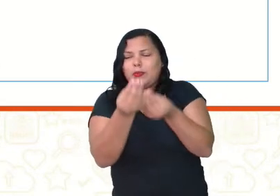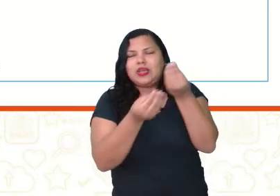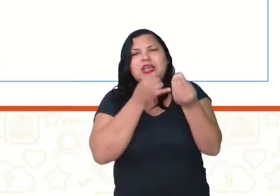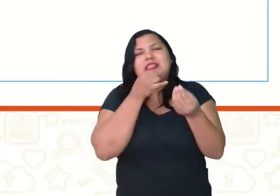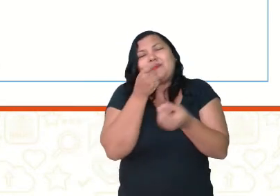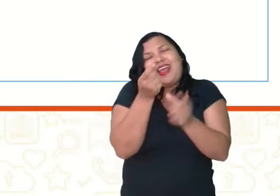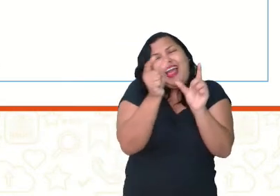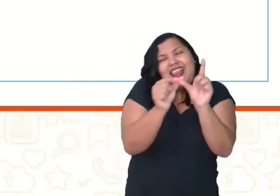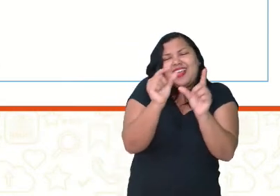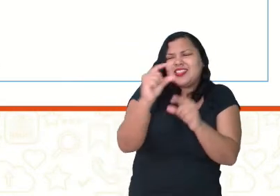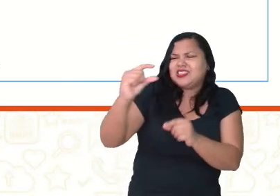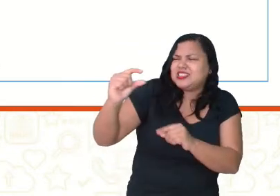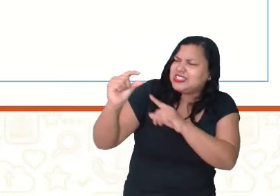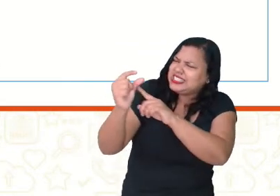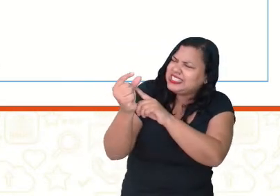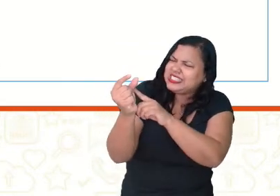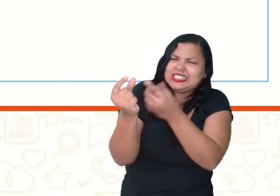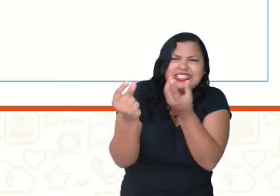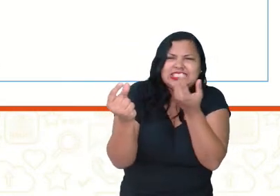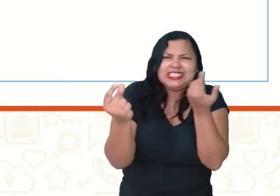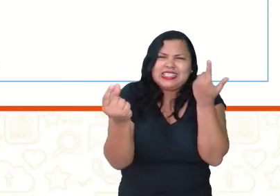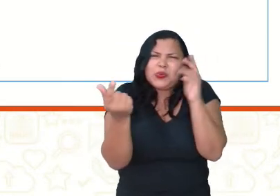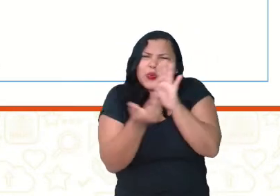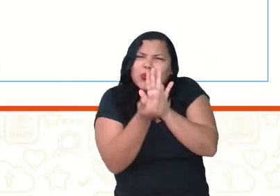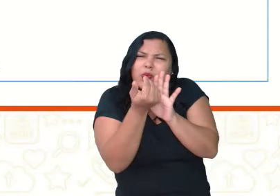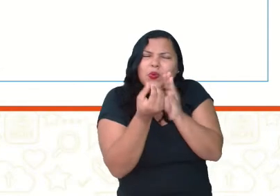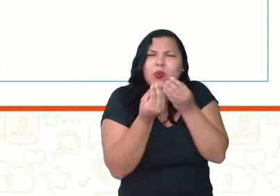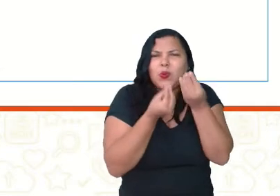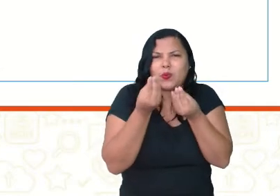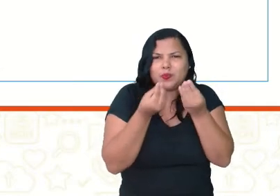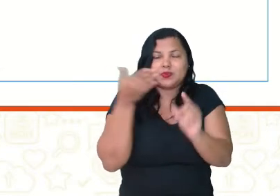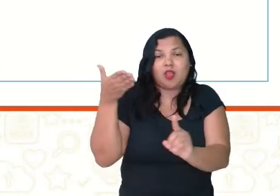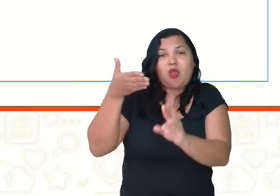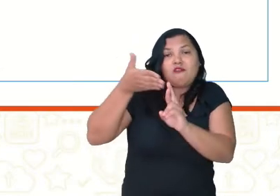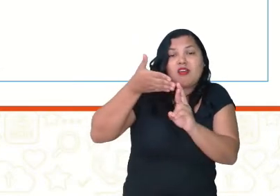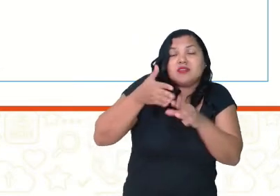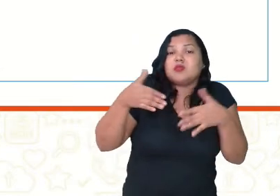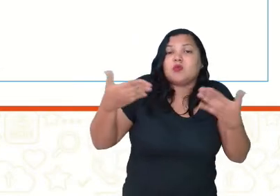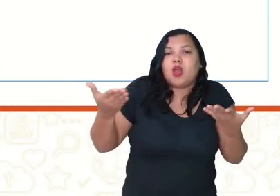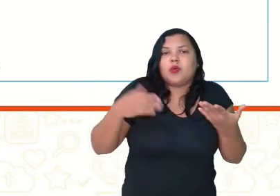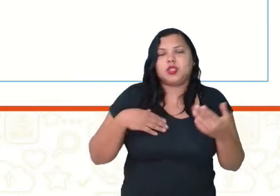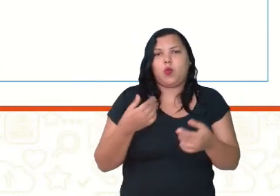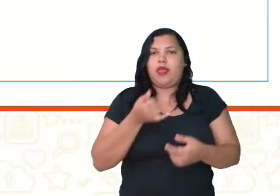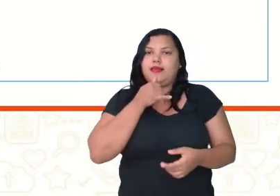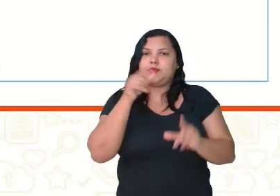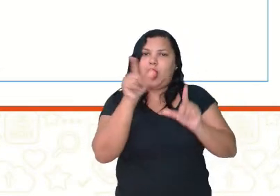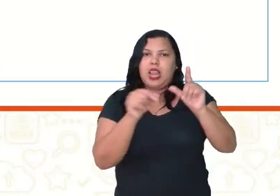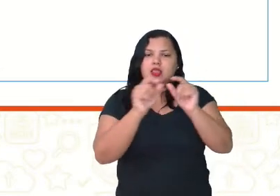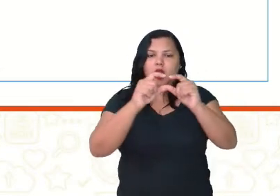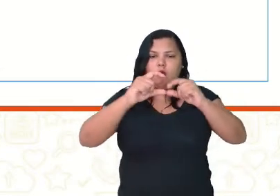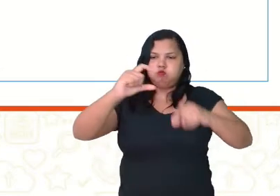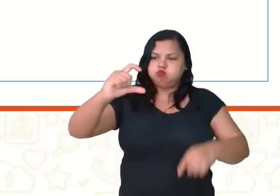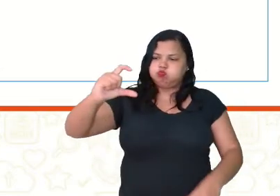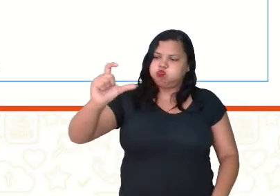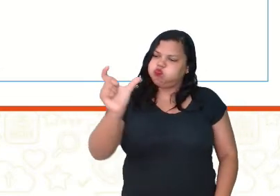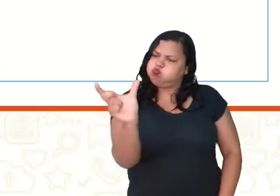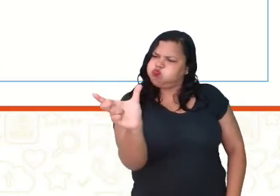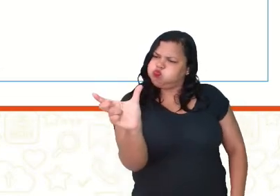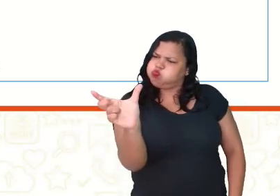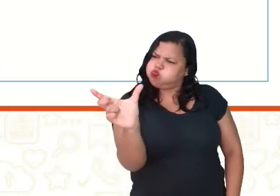aquela representação gráfica, o que ela quer, ela se refere a quê? Então, as letras são muito largas, ou